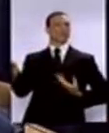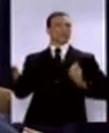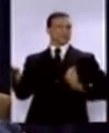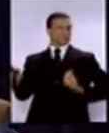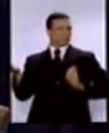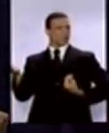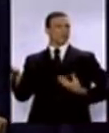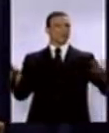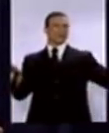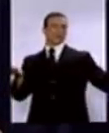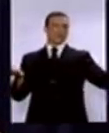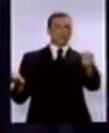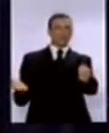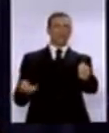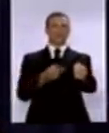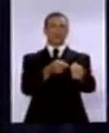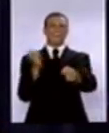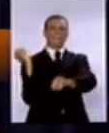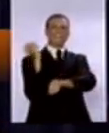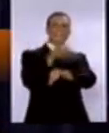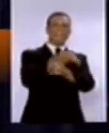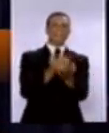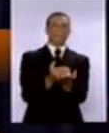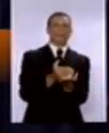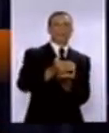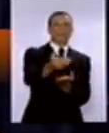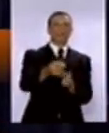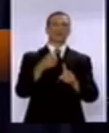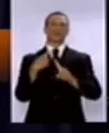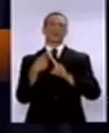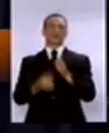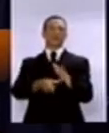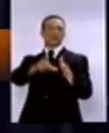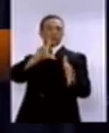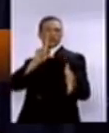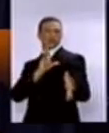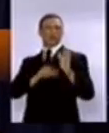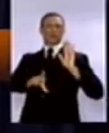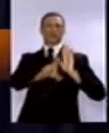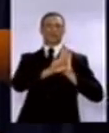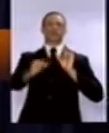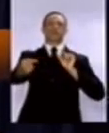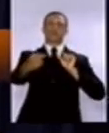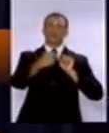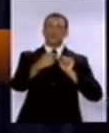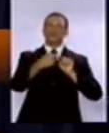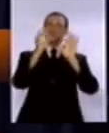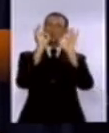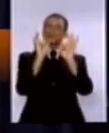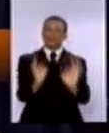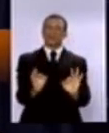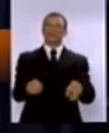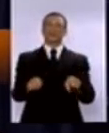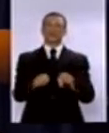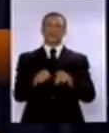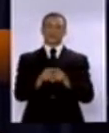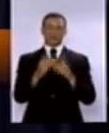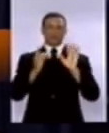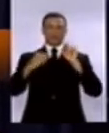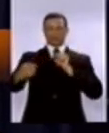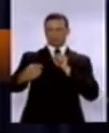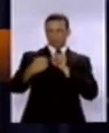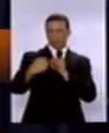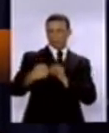posse e entrou em exercício após prestar o compromisso regimental de bem e fielmente cumprir os deveres do cargo